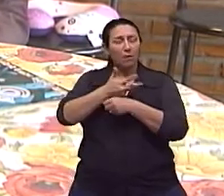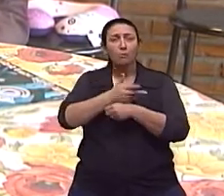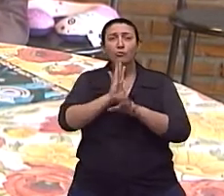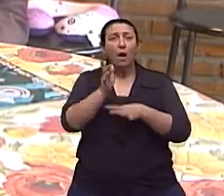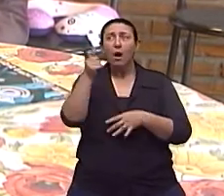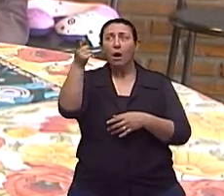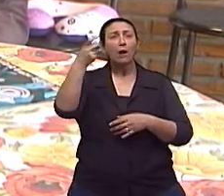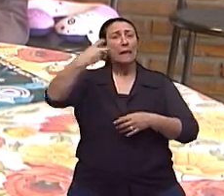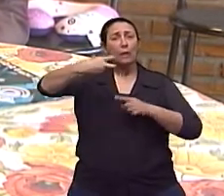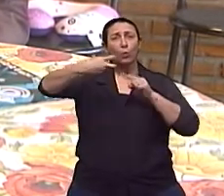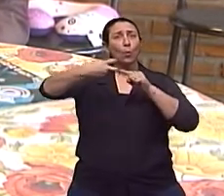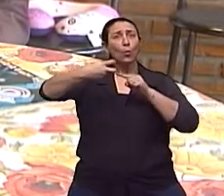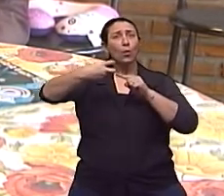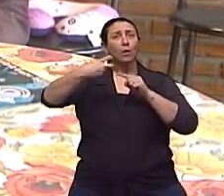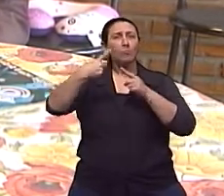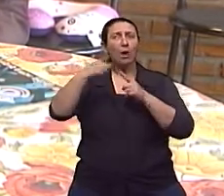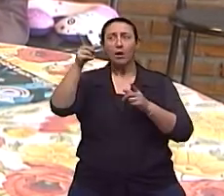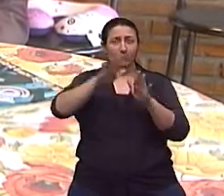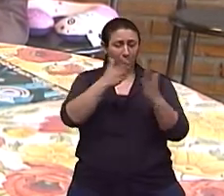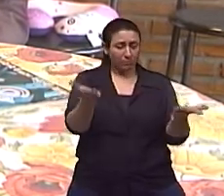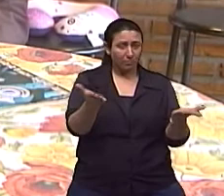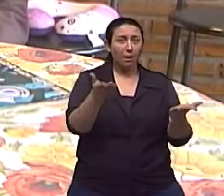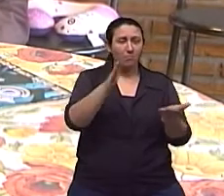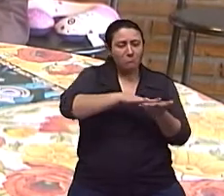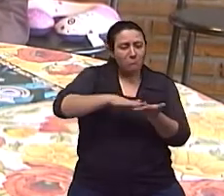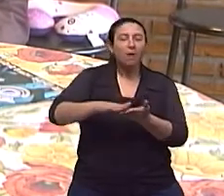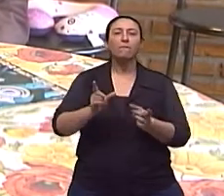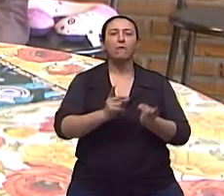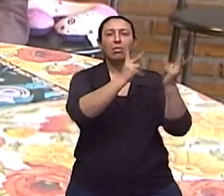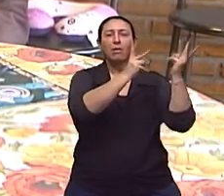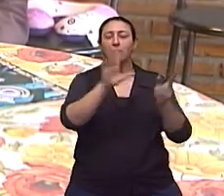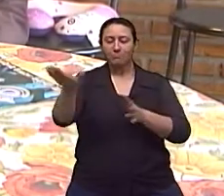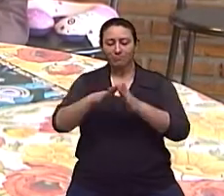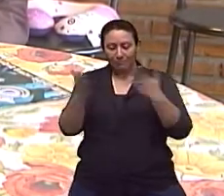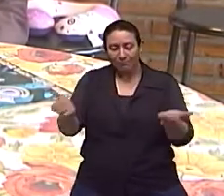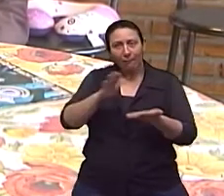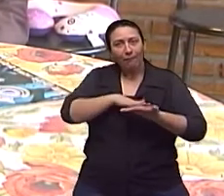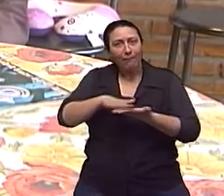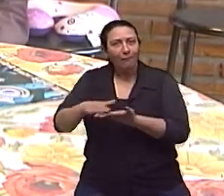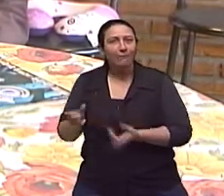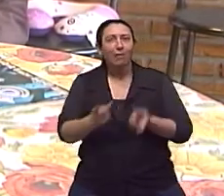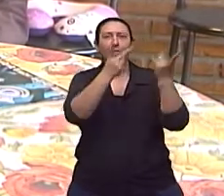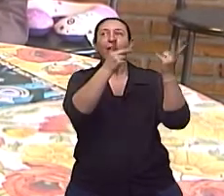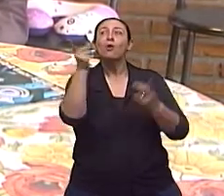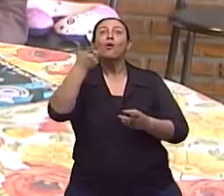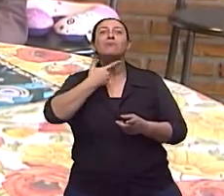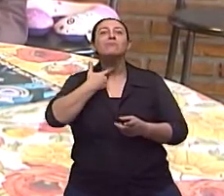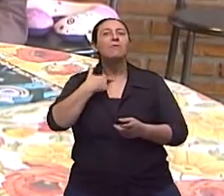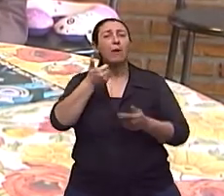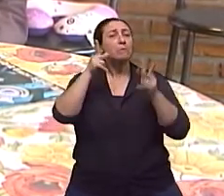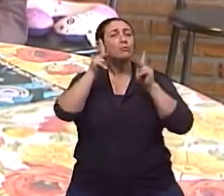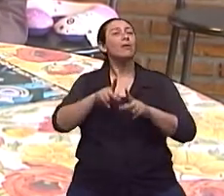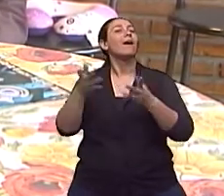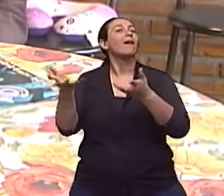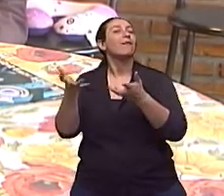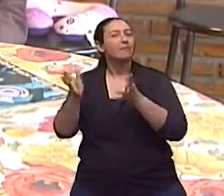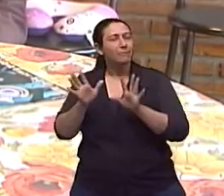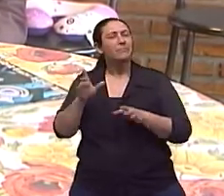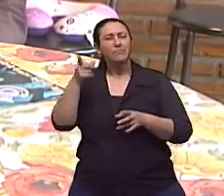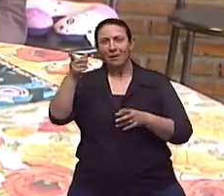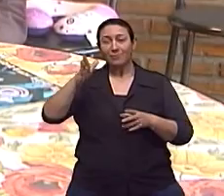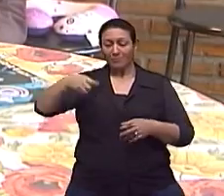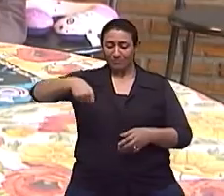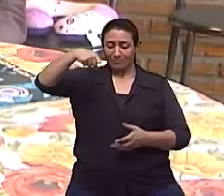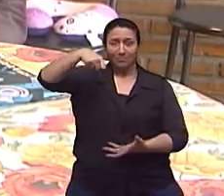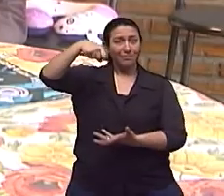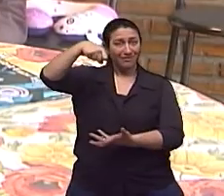completando o quinto ele tava ele completava e vende o sol pronto as pessoas encomendavam sacola